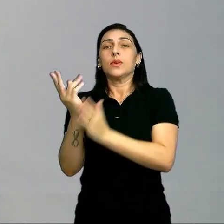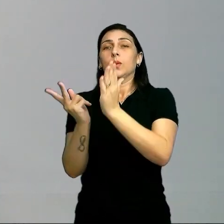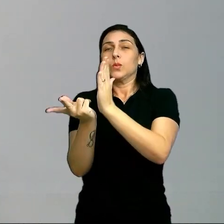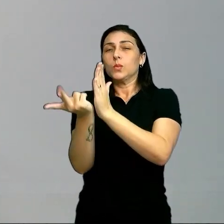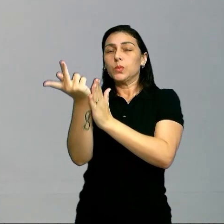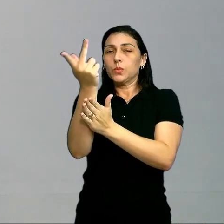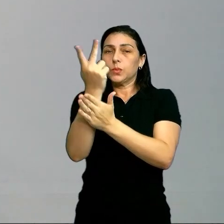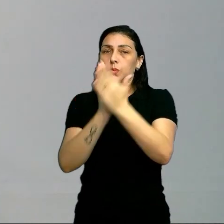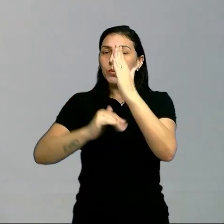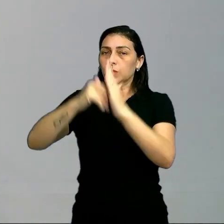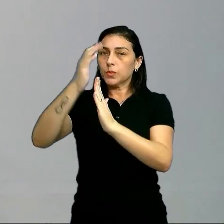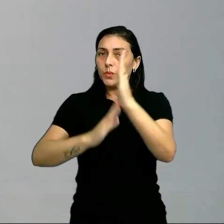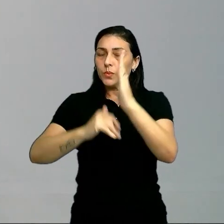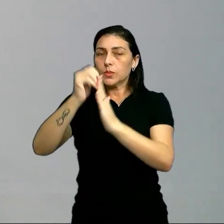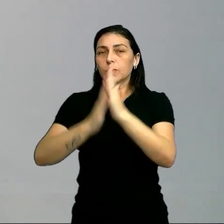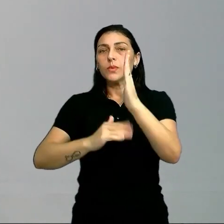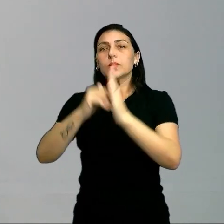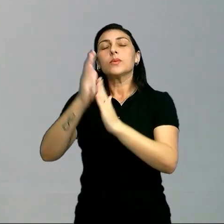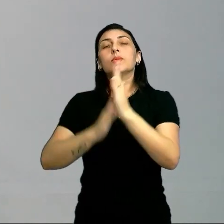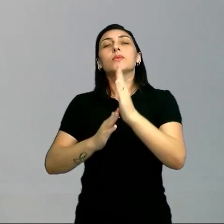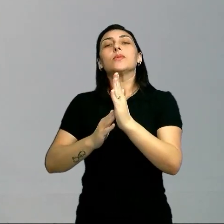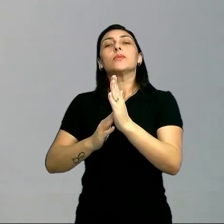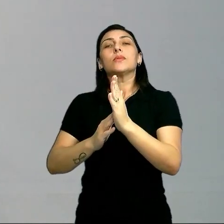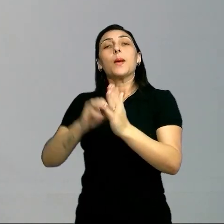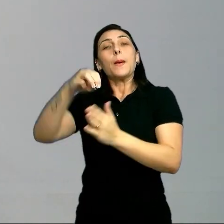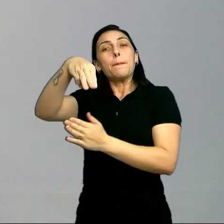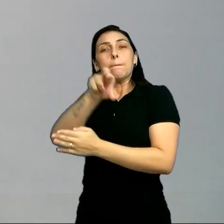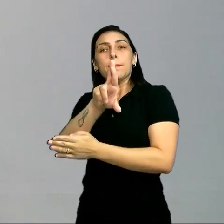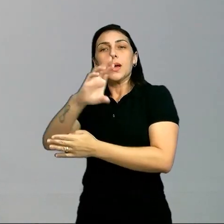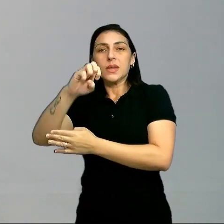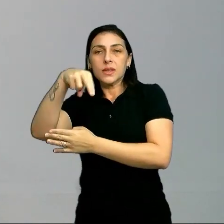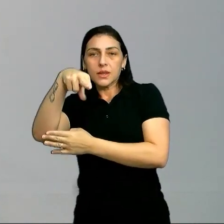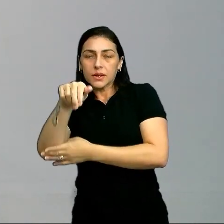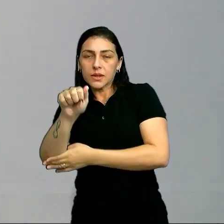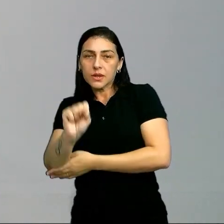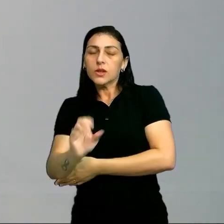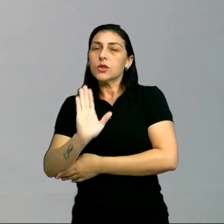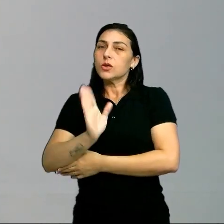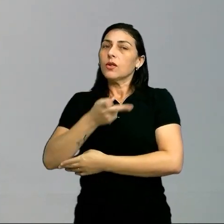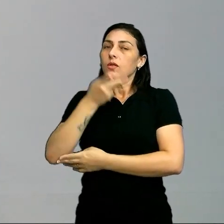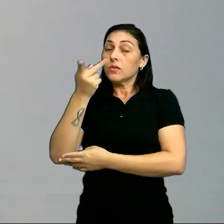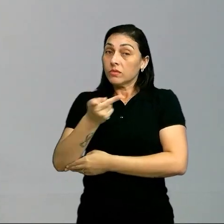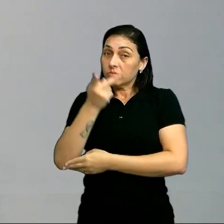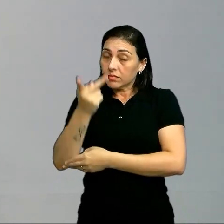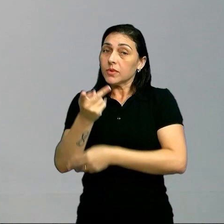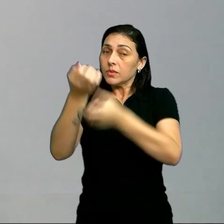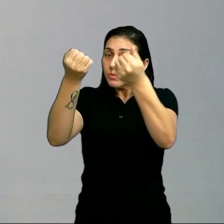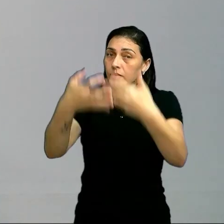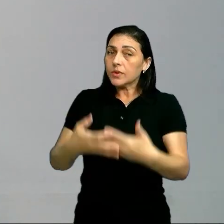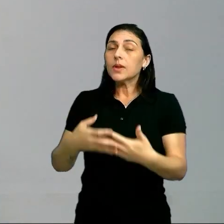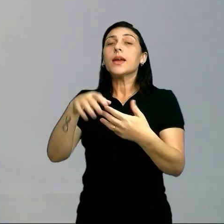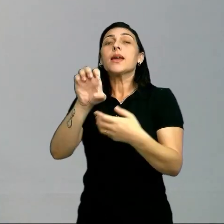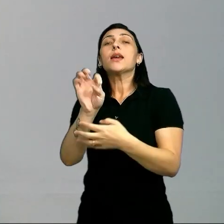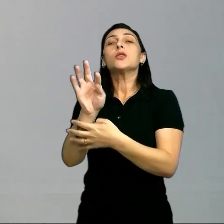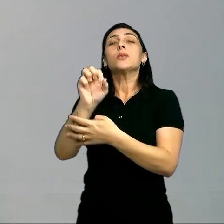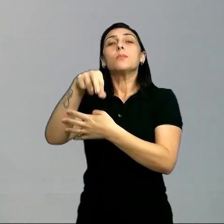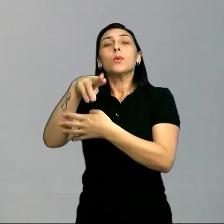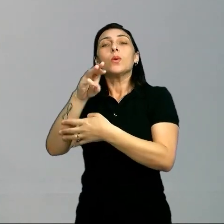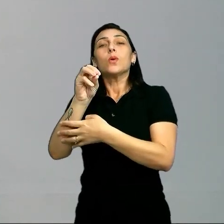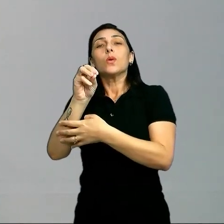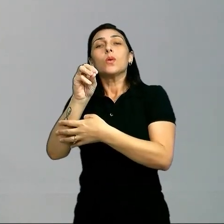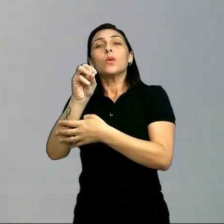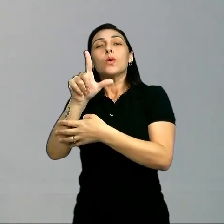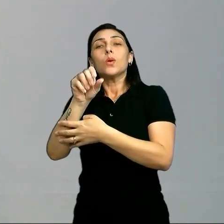obras de arte que eram destinadas a esses mecenas. Como eu disse, fiz uma inferência, etimologicamente você